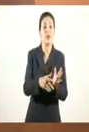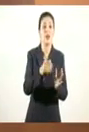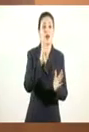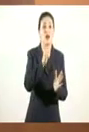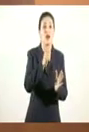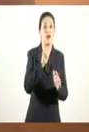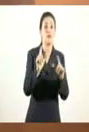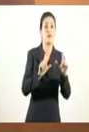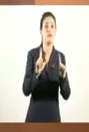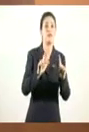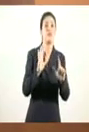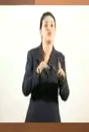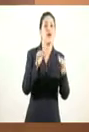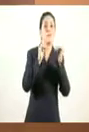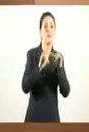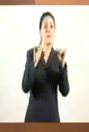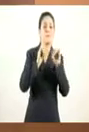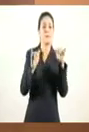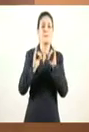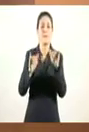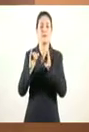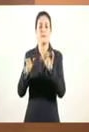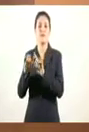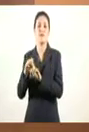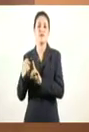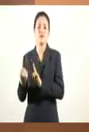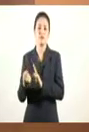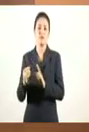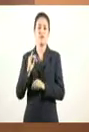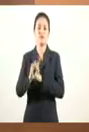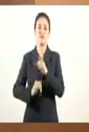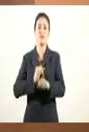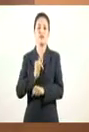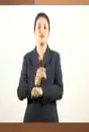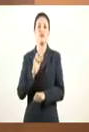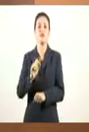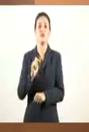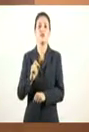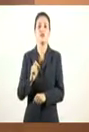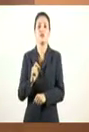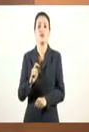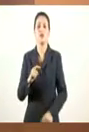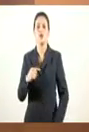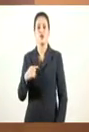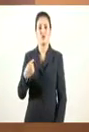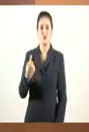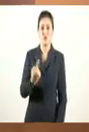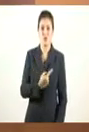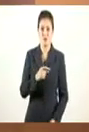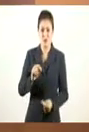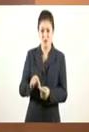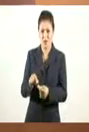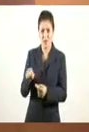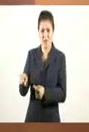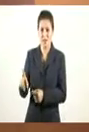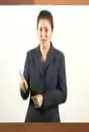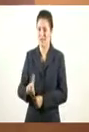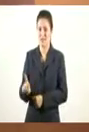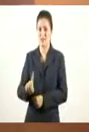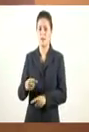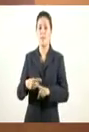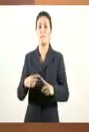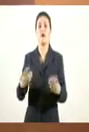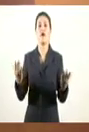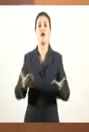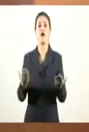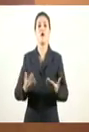o seguinte: não fomos nós que construímos isso, mas agora nós temos a obrigação de resolver. Deputado Eduardo,